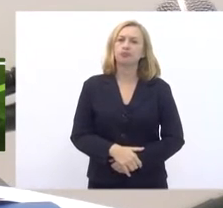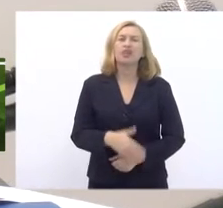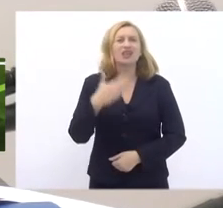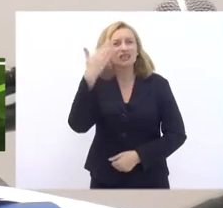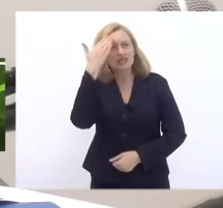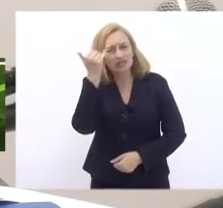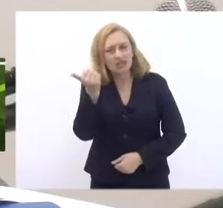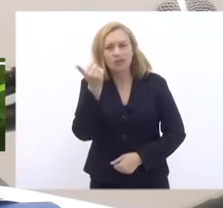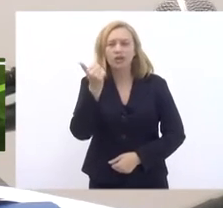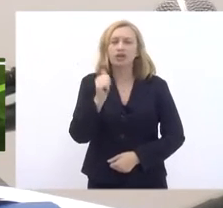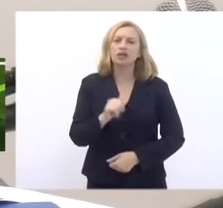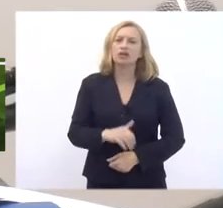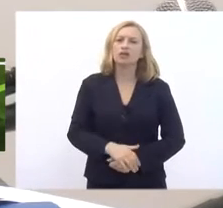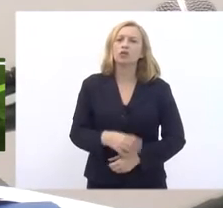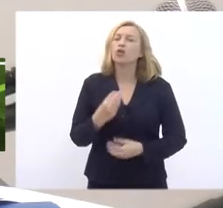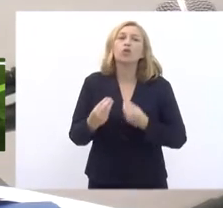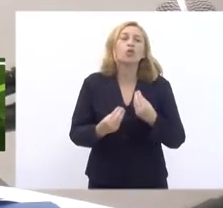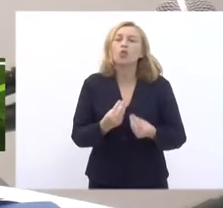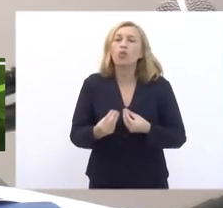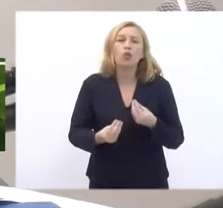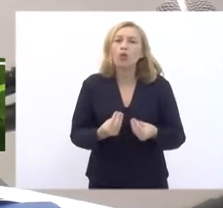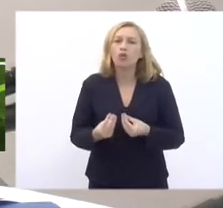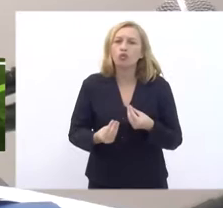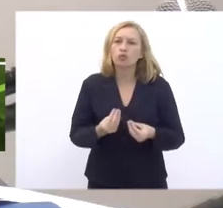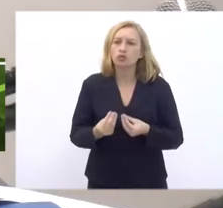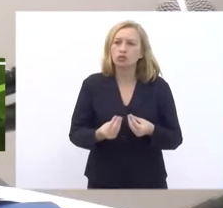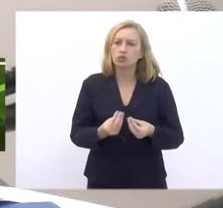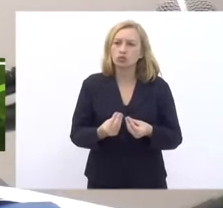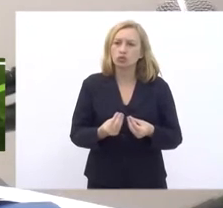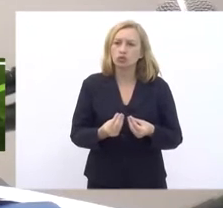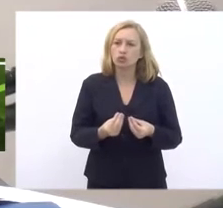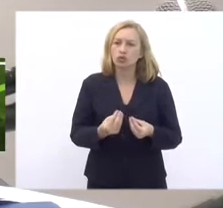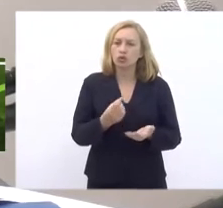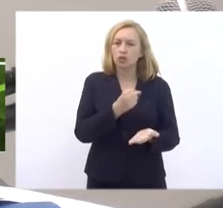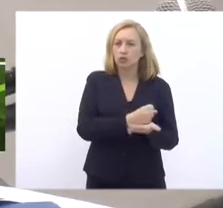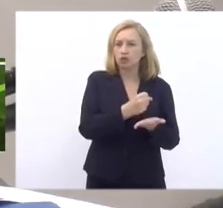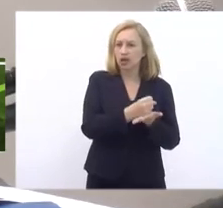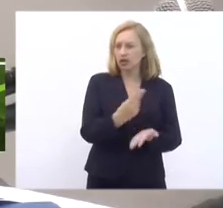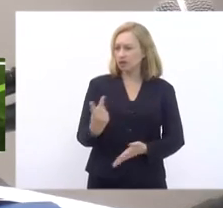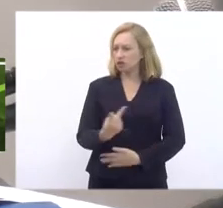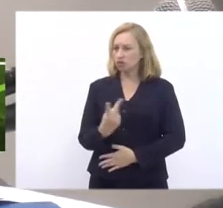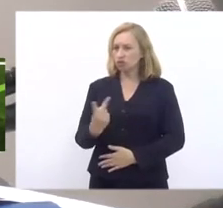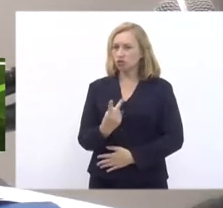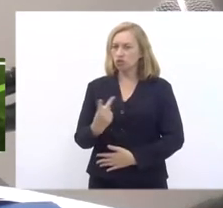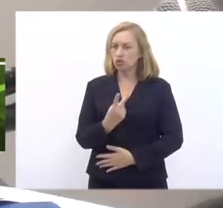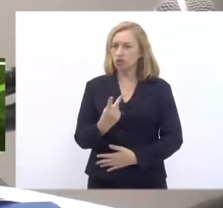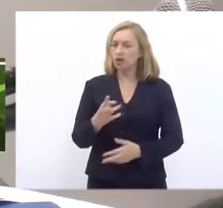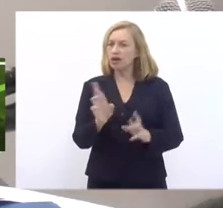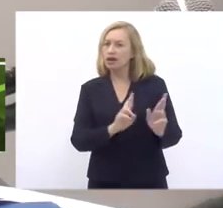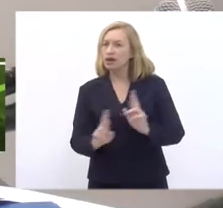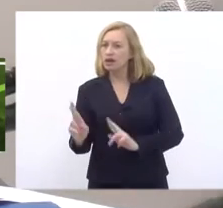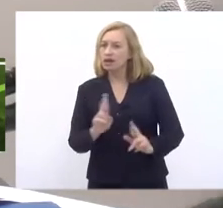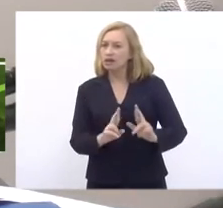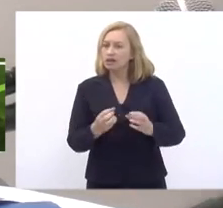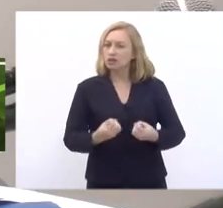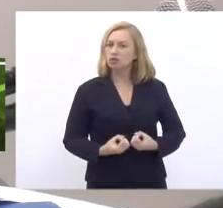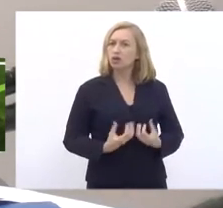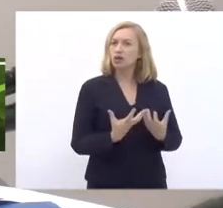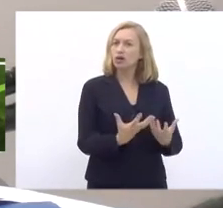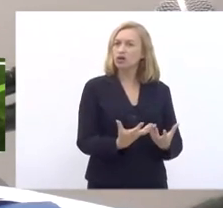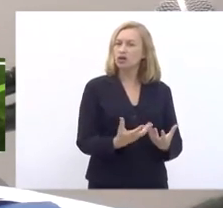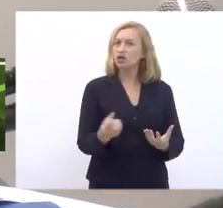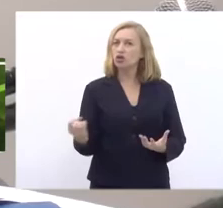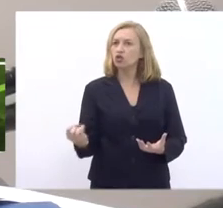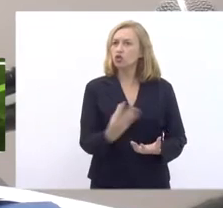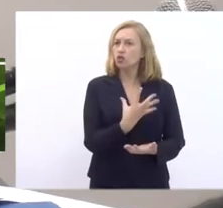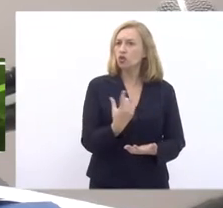saber como andam as tratativas entre as partes em relação à adoção da